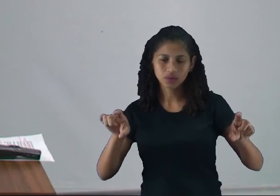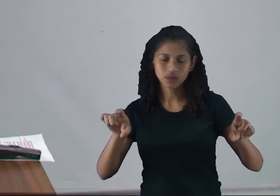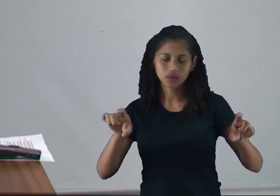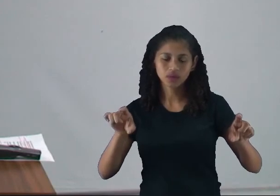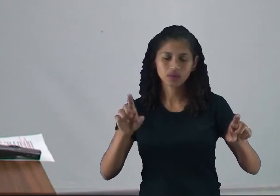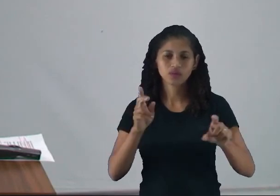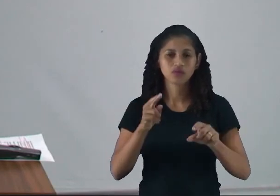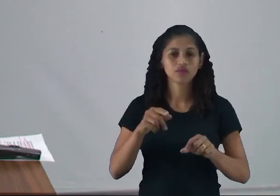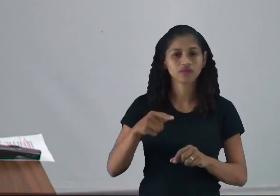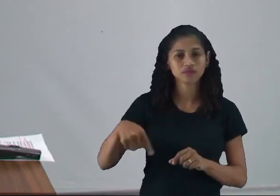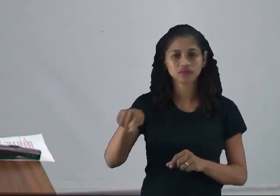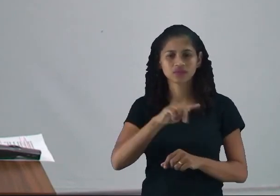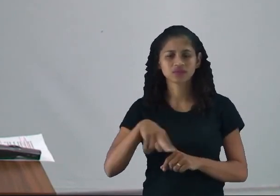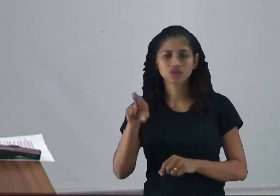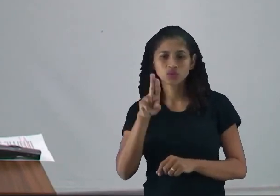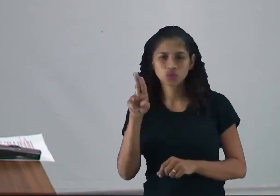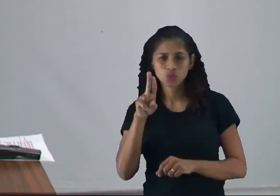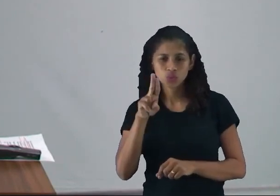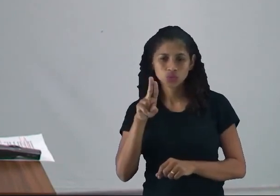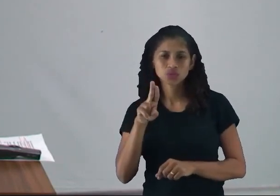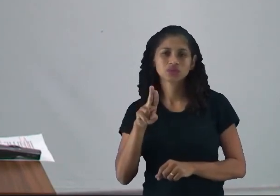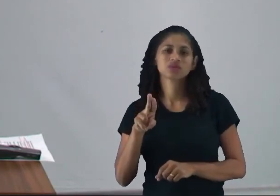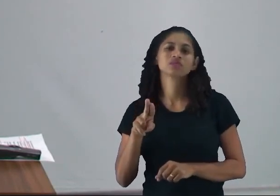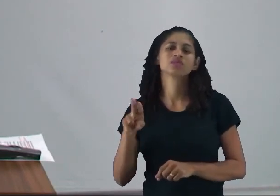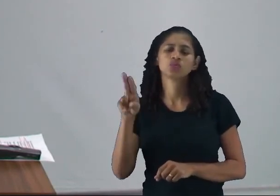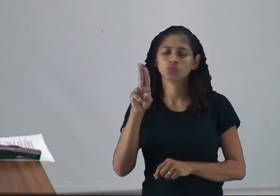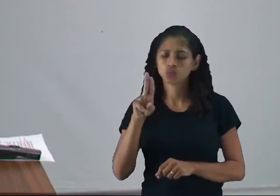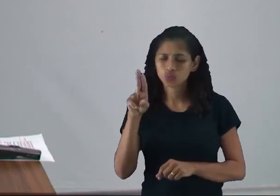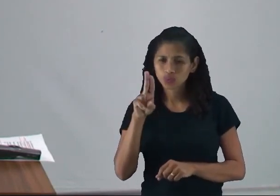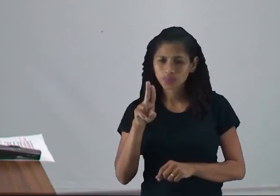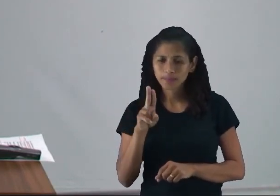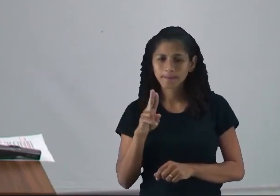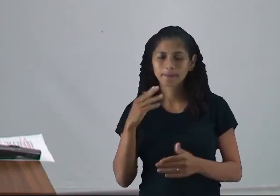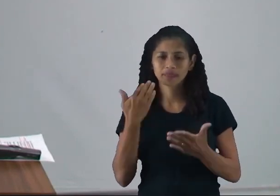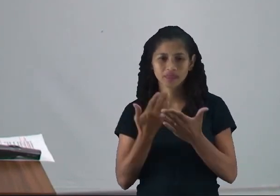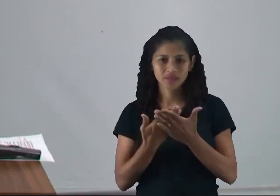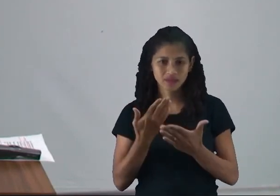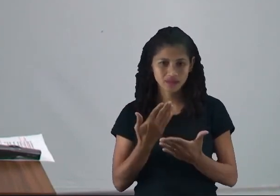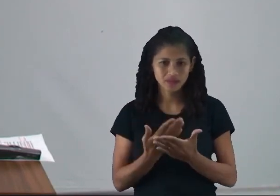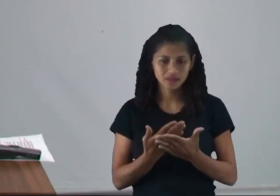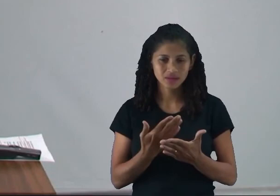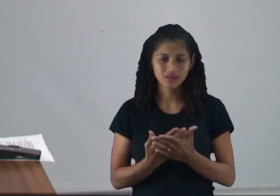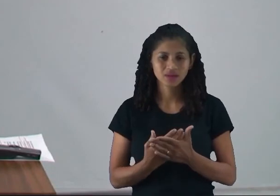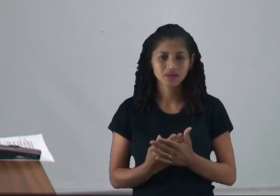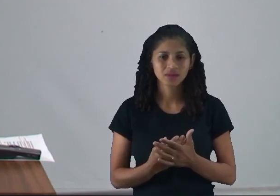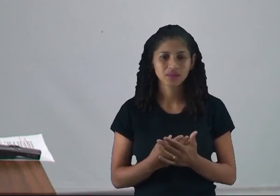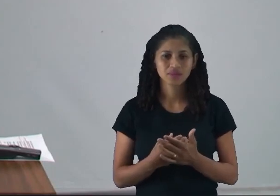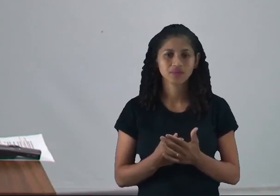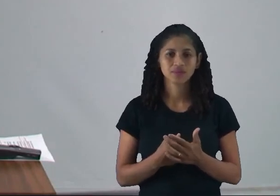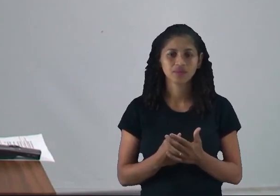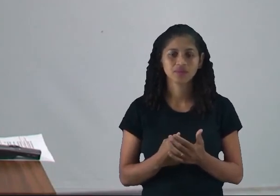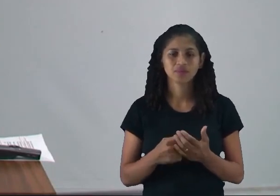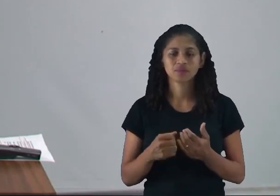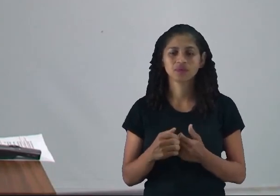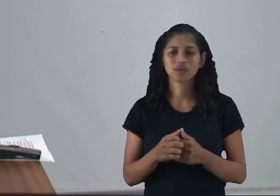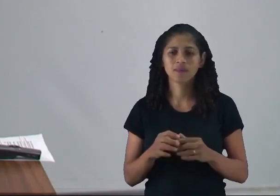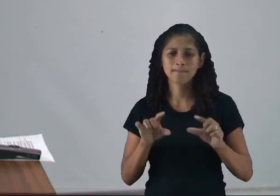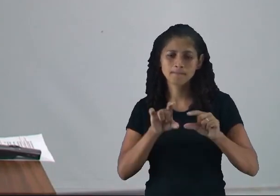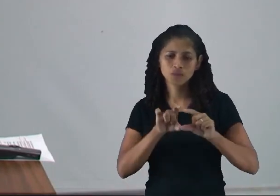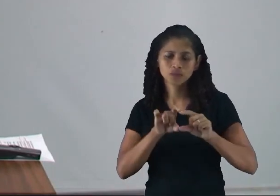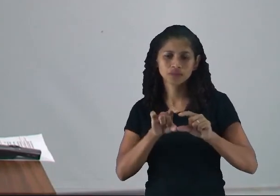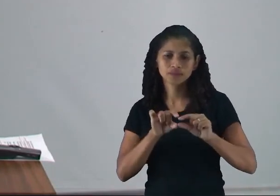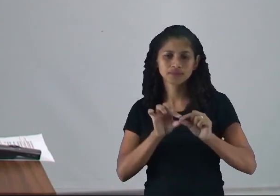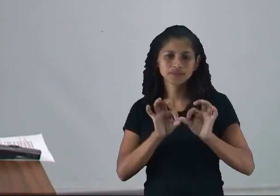utilizam bastante na escola, na sala de aula, não é verdade? Também serve para medir aí objetos pequenos que